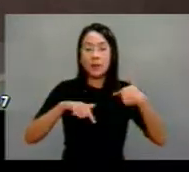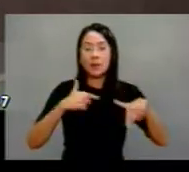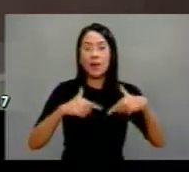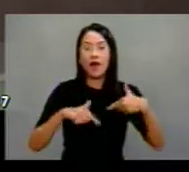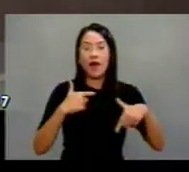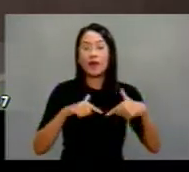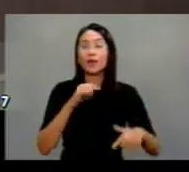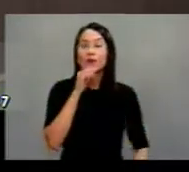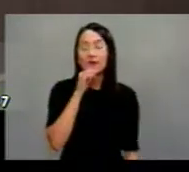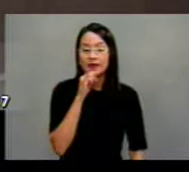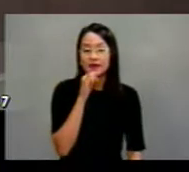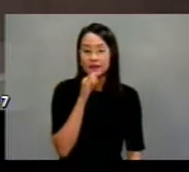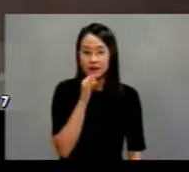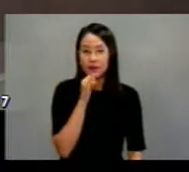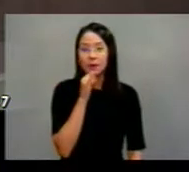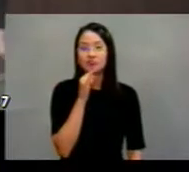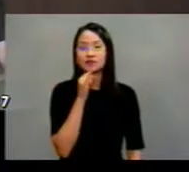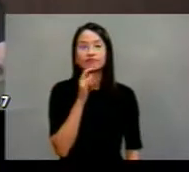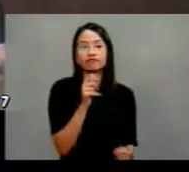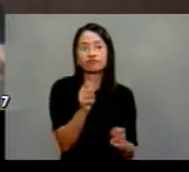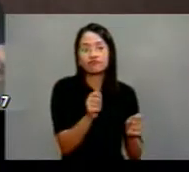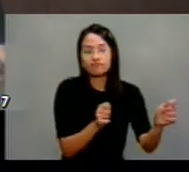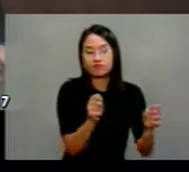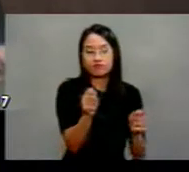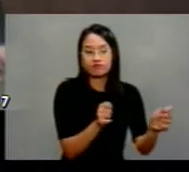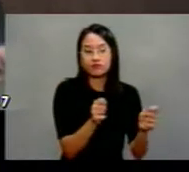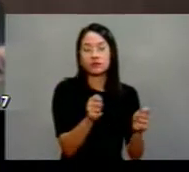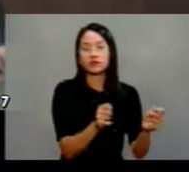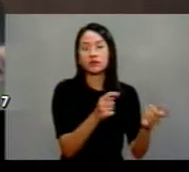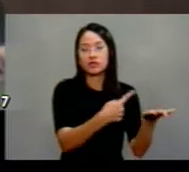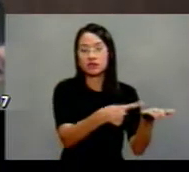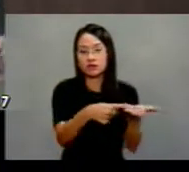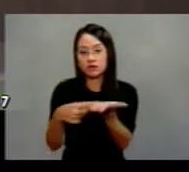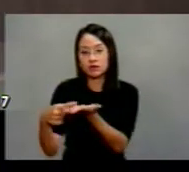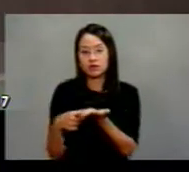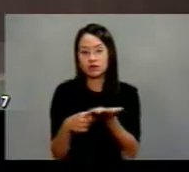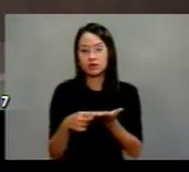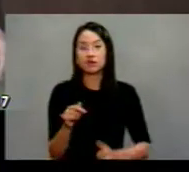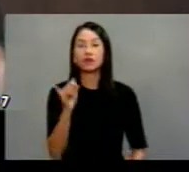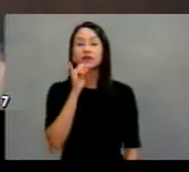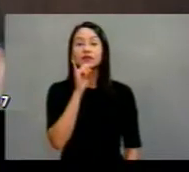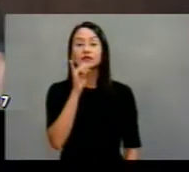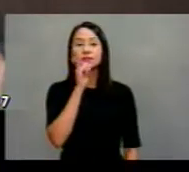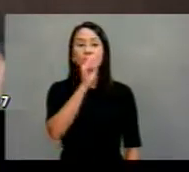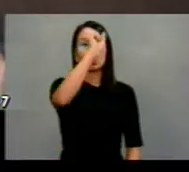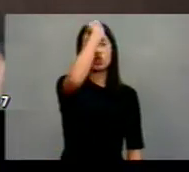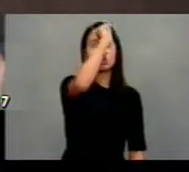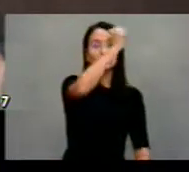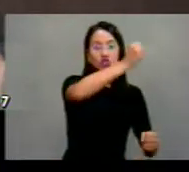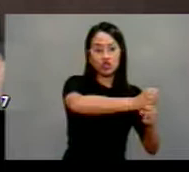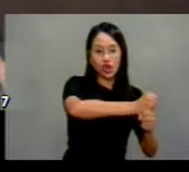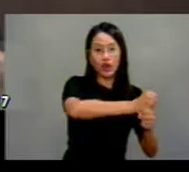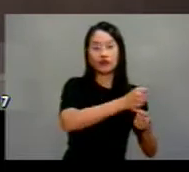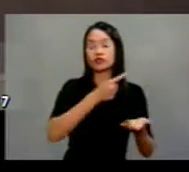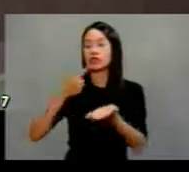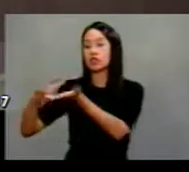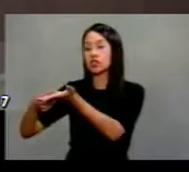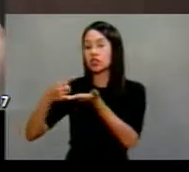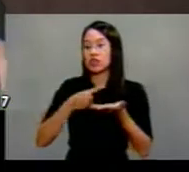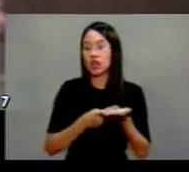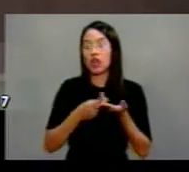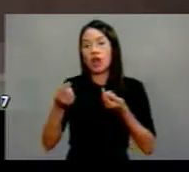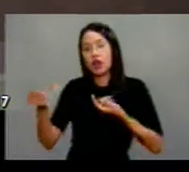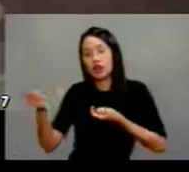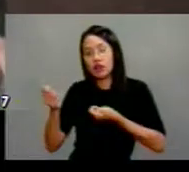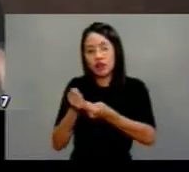sobretudo, impor uma negociação entre desiguais. Que o negociado vale mais do que o legislado. Todos